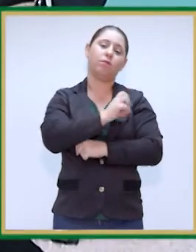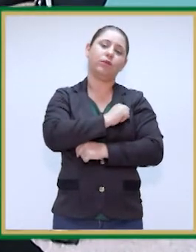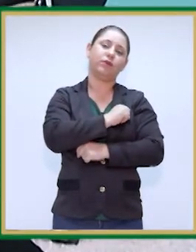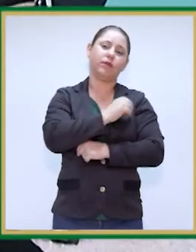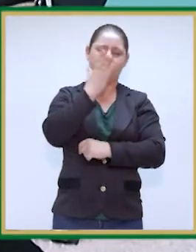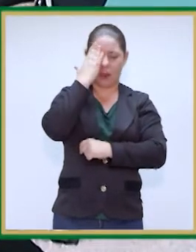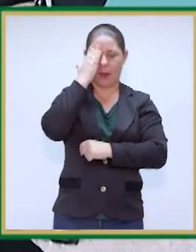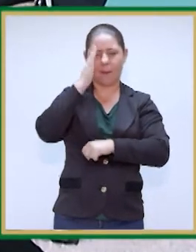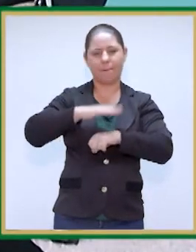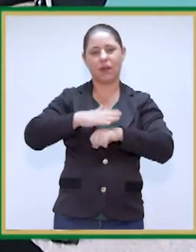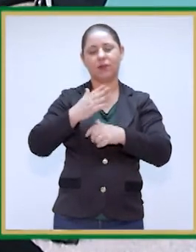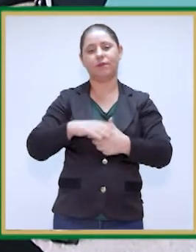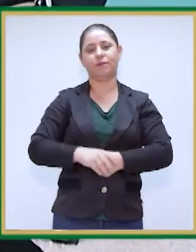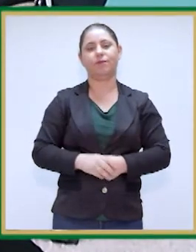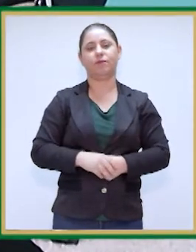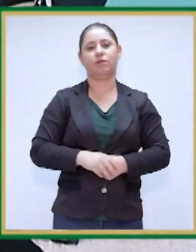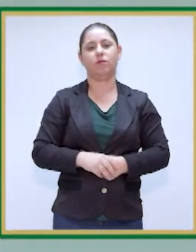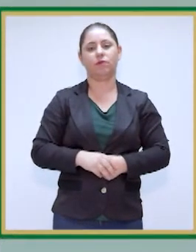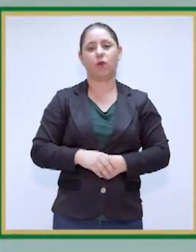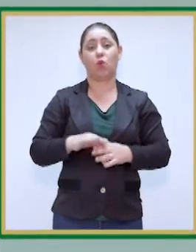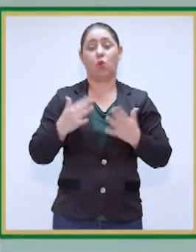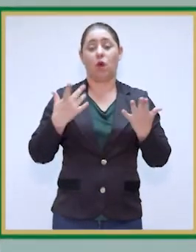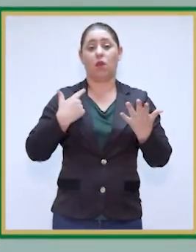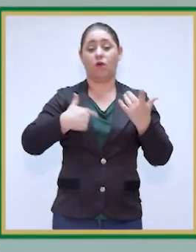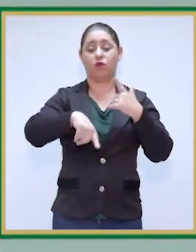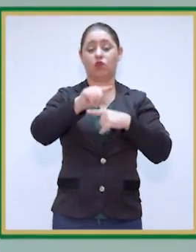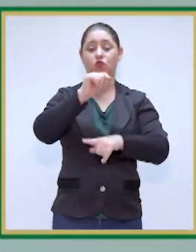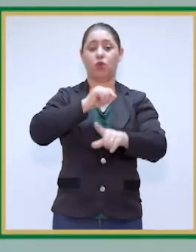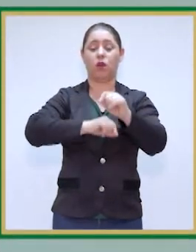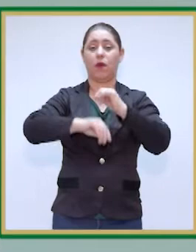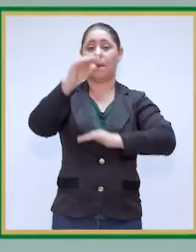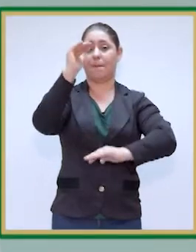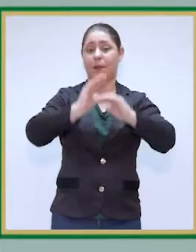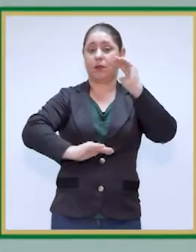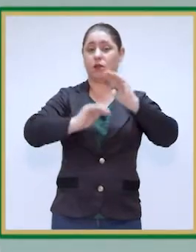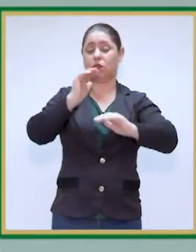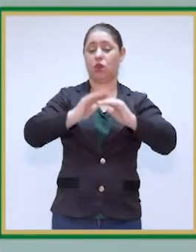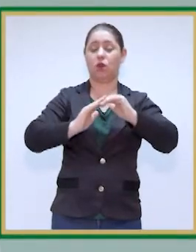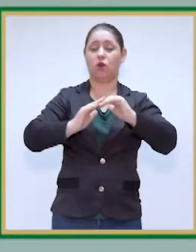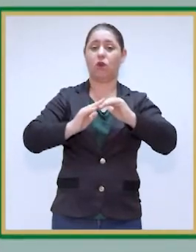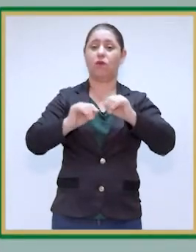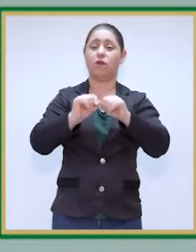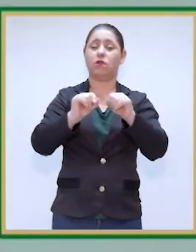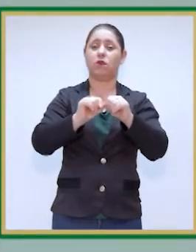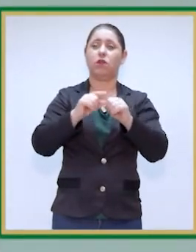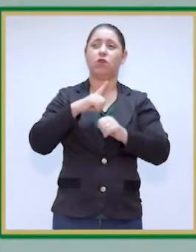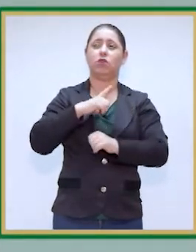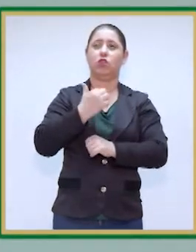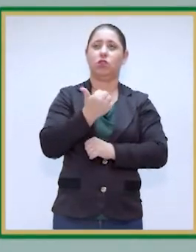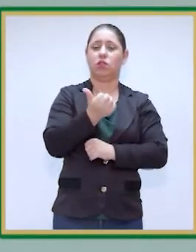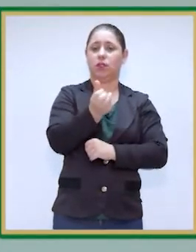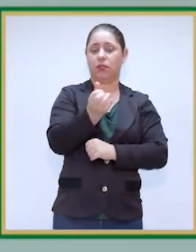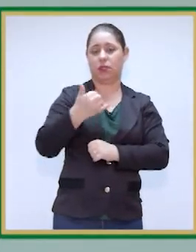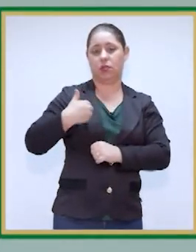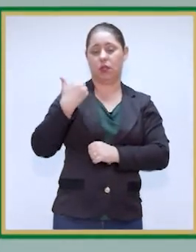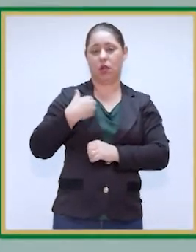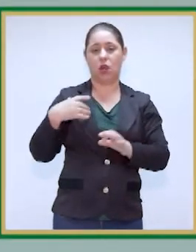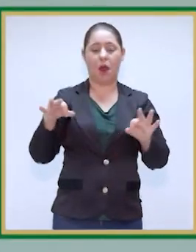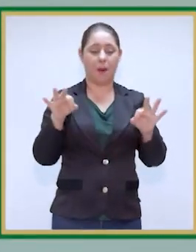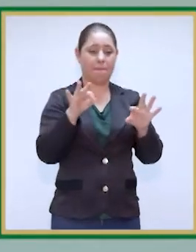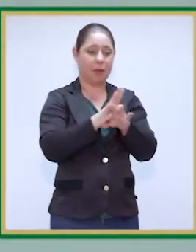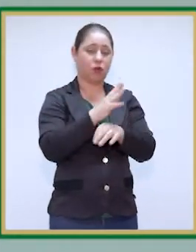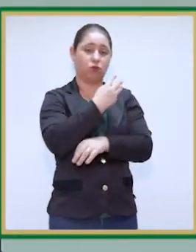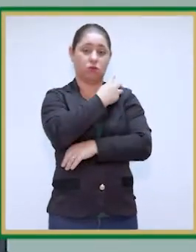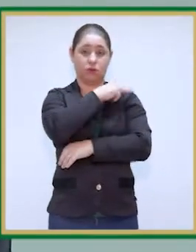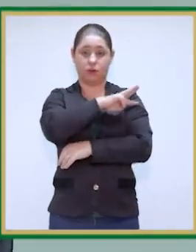aí, a gente quer saber mais. Eu entrei quando eu fui escolher a profissão a ser seguida, eu tinha 16 anos e eu